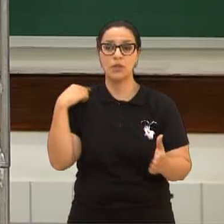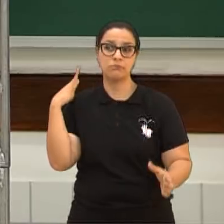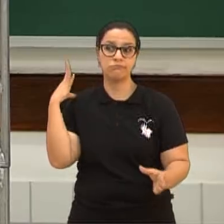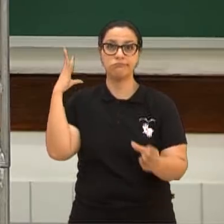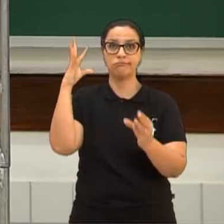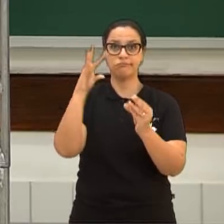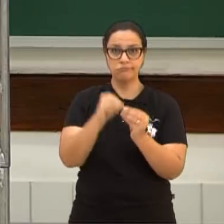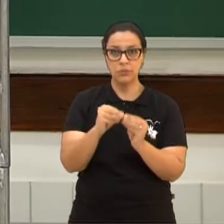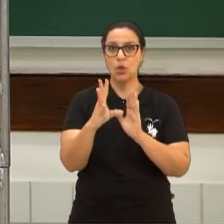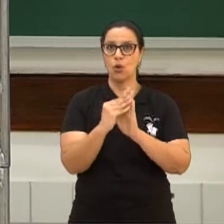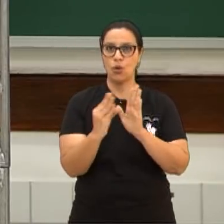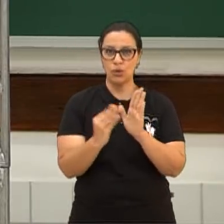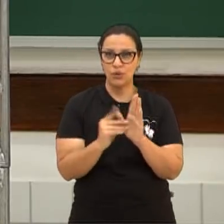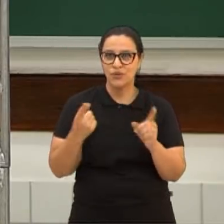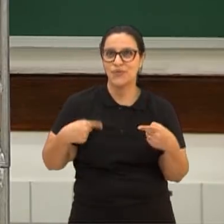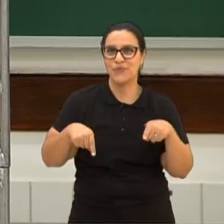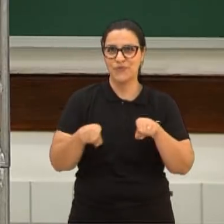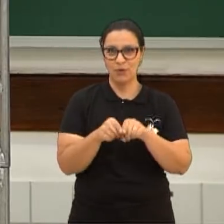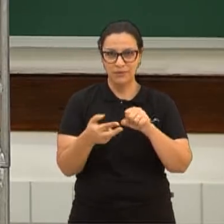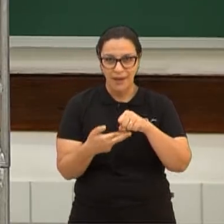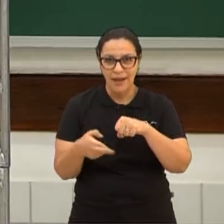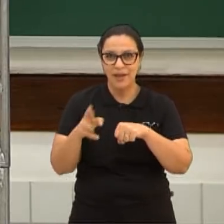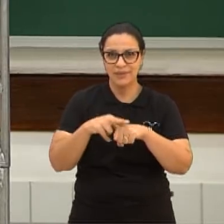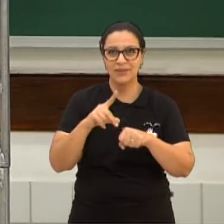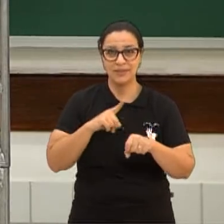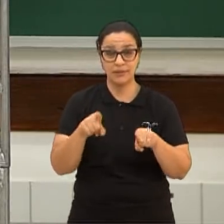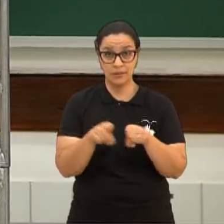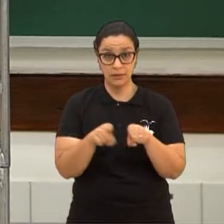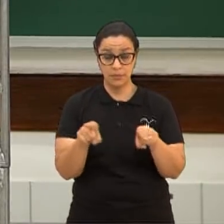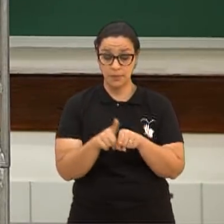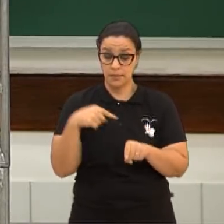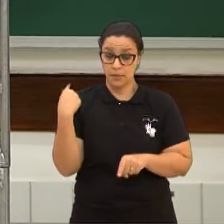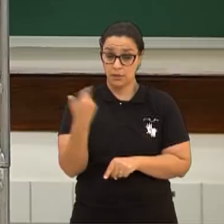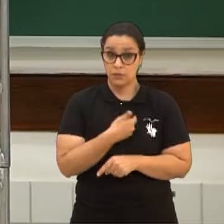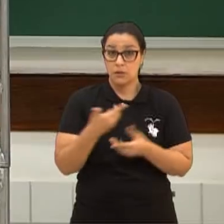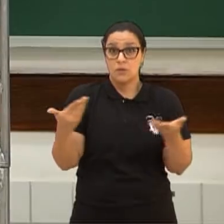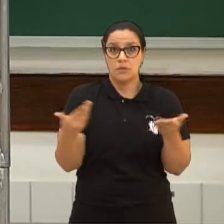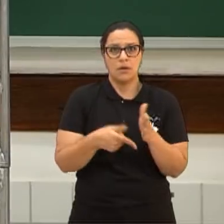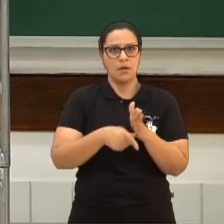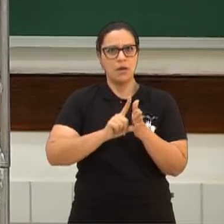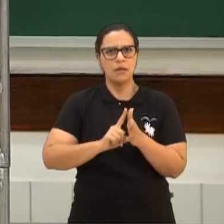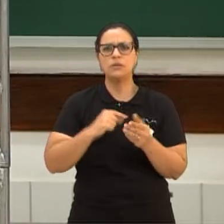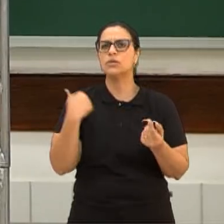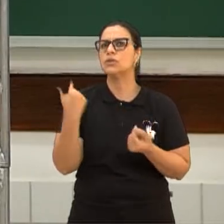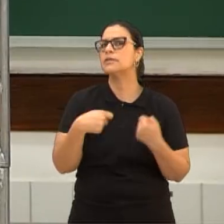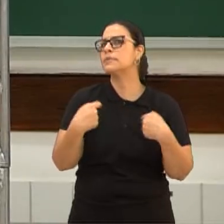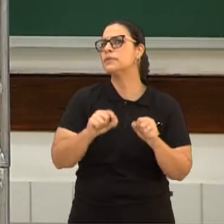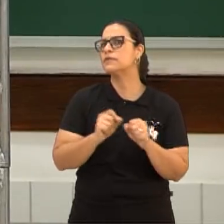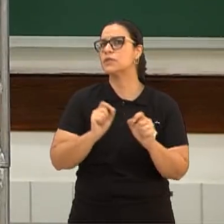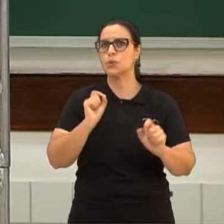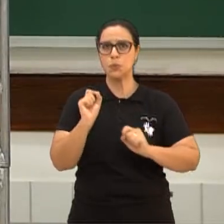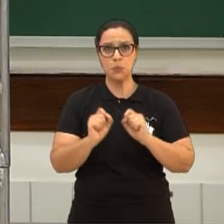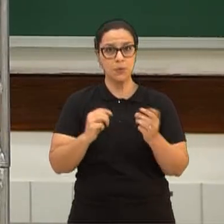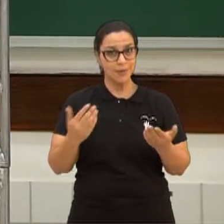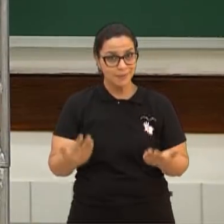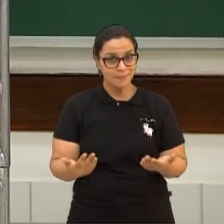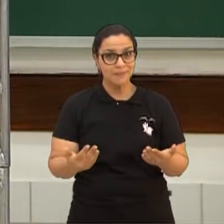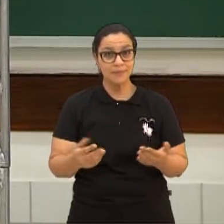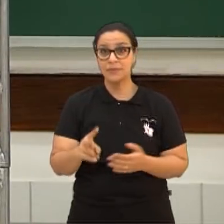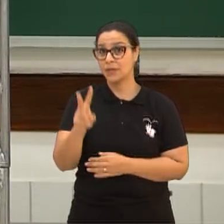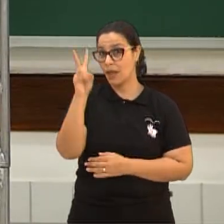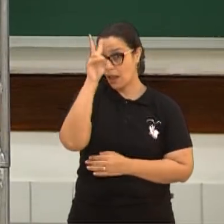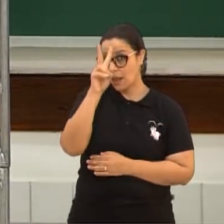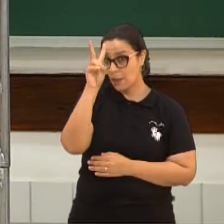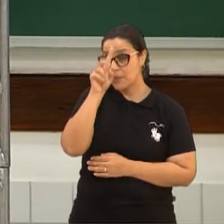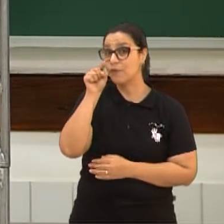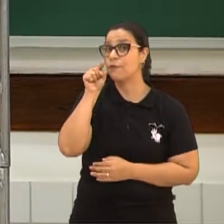revisando esse conteúdo, ok? Mas, antes disso, o que nós precisamos fazer?